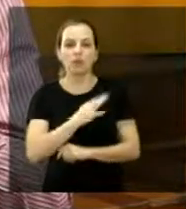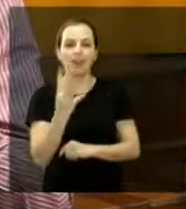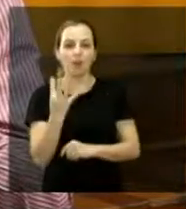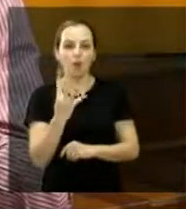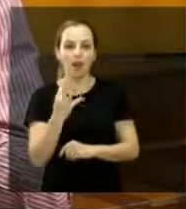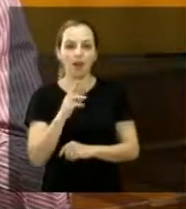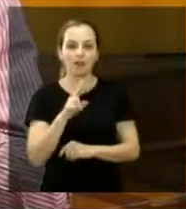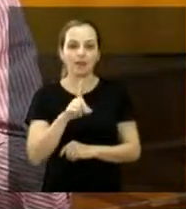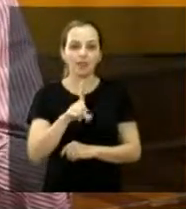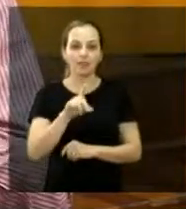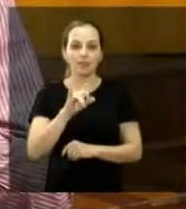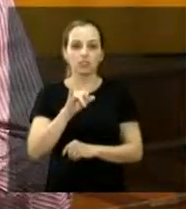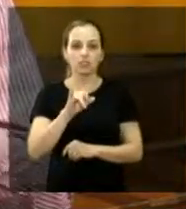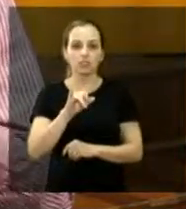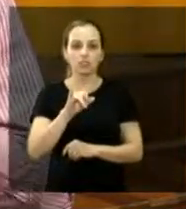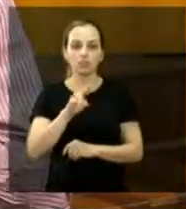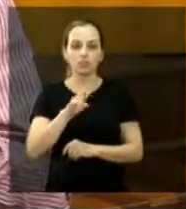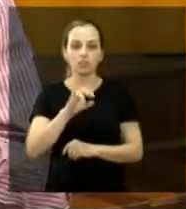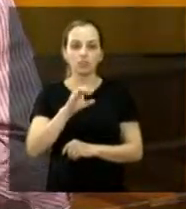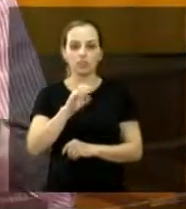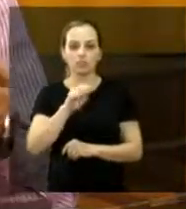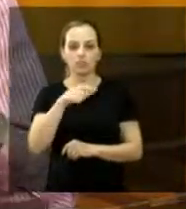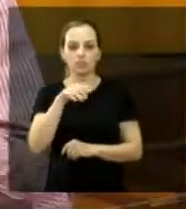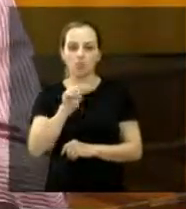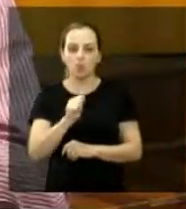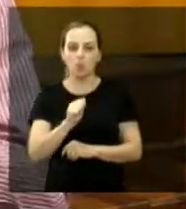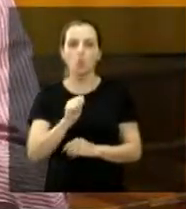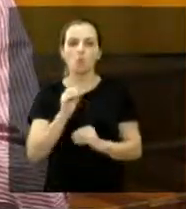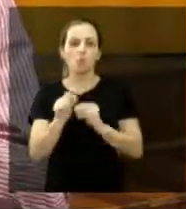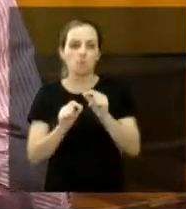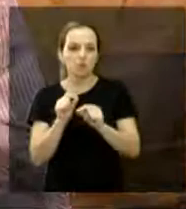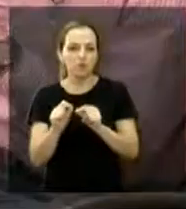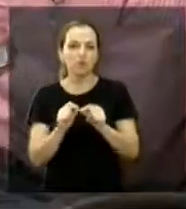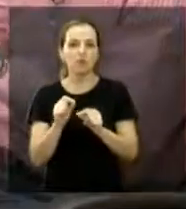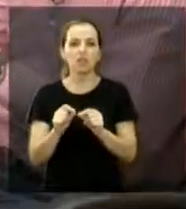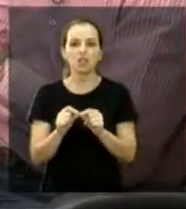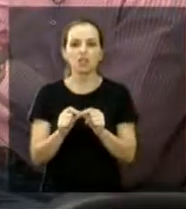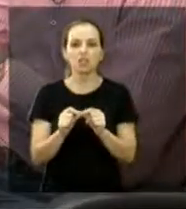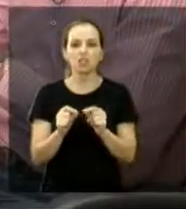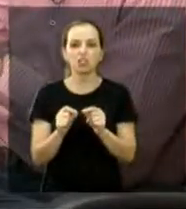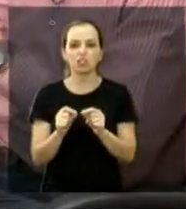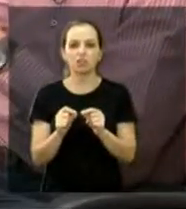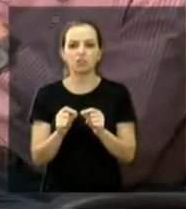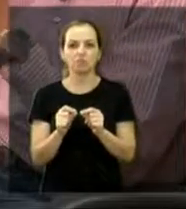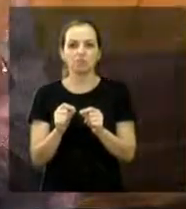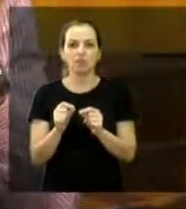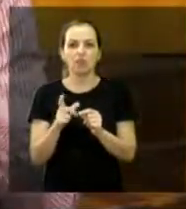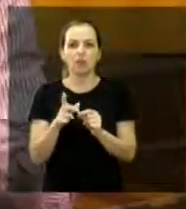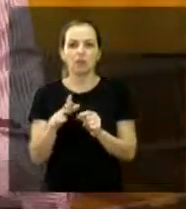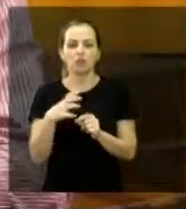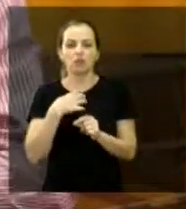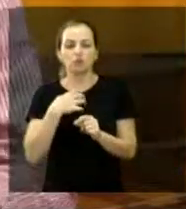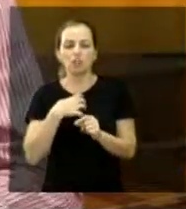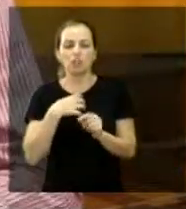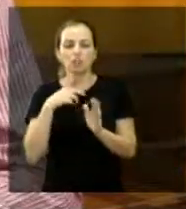a chamada divisão vitamina, Bzinha, né? Só adjetivos qualificativos dos piores possíveis, né? E a